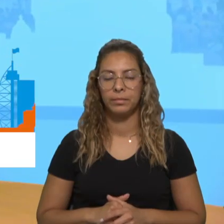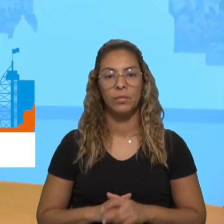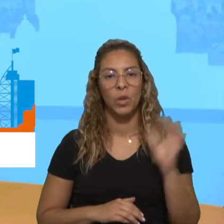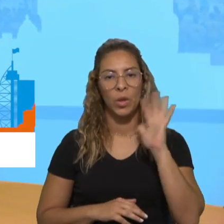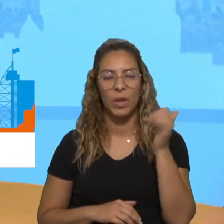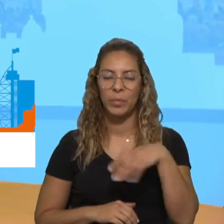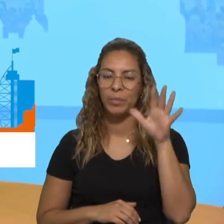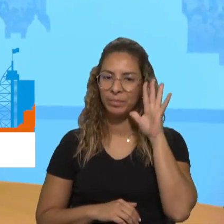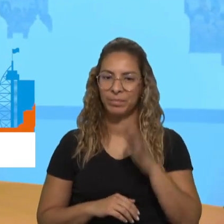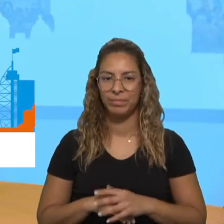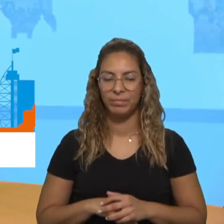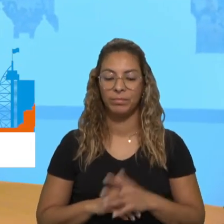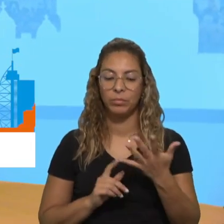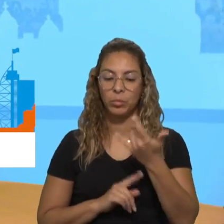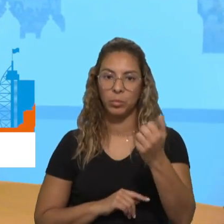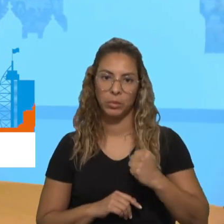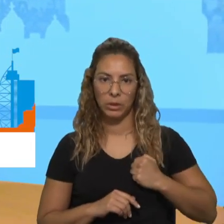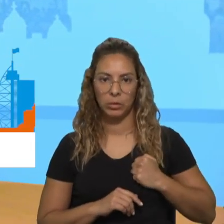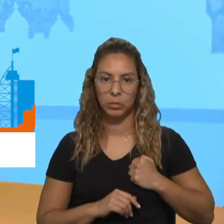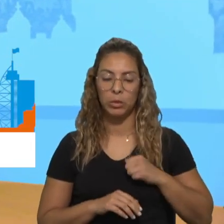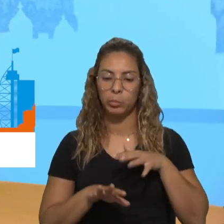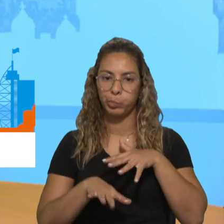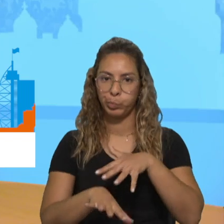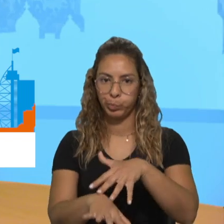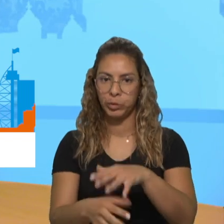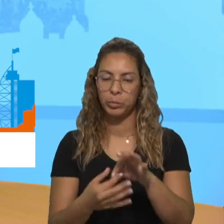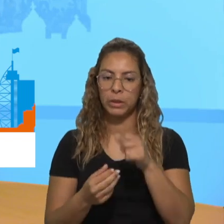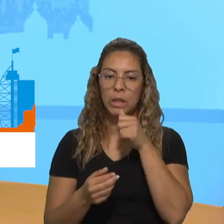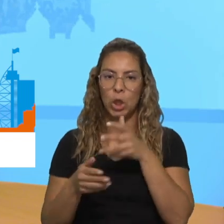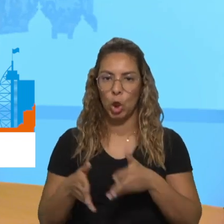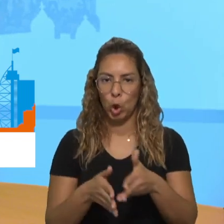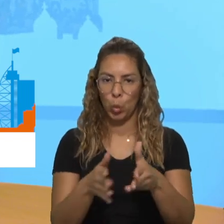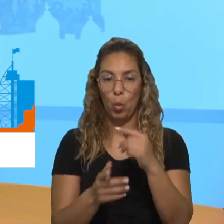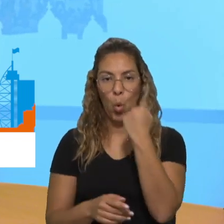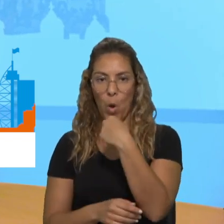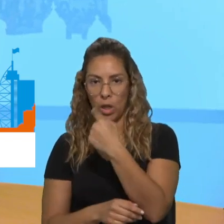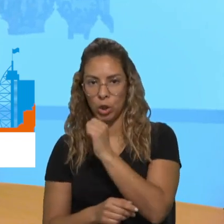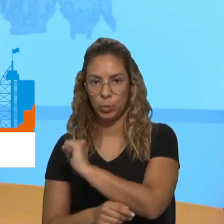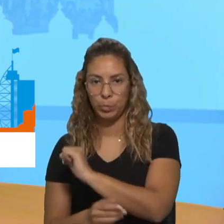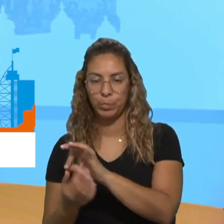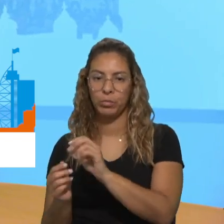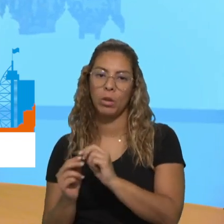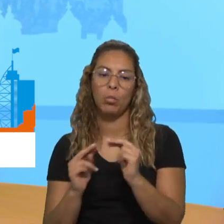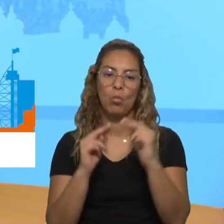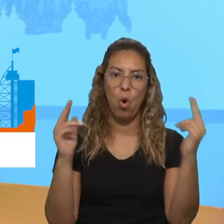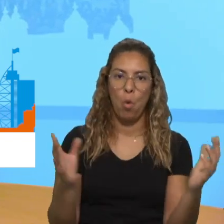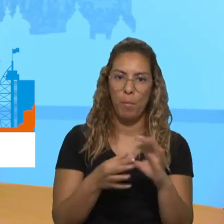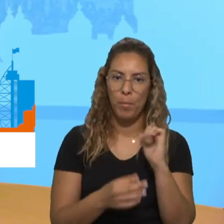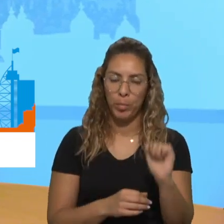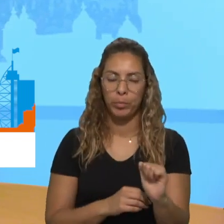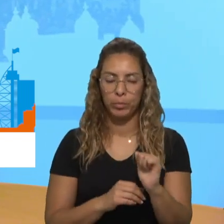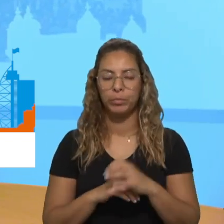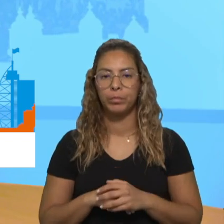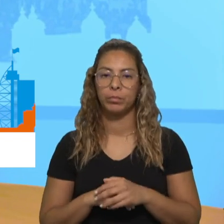Olá, uma boa tarde. Será no próximo sábado que a peregrinação fluvial do Círio de Oeiras vai unir duas margens do Rio Tejo.